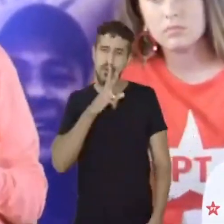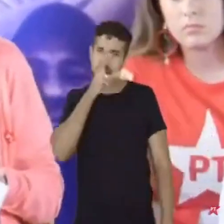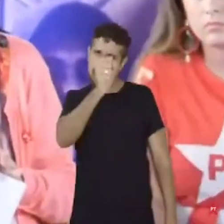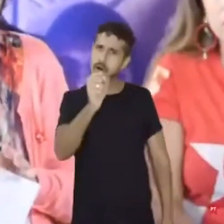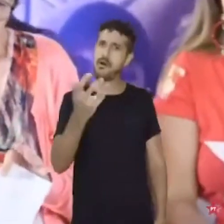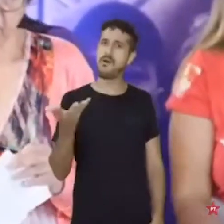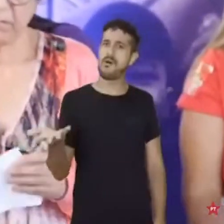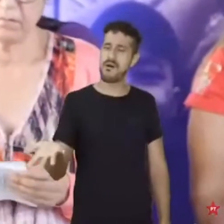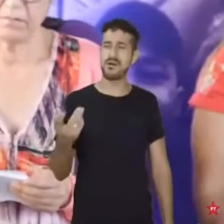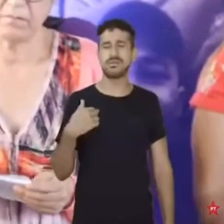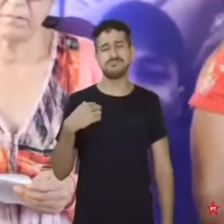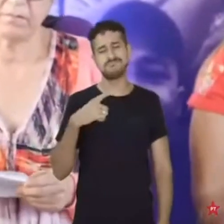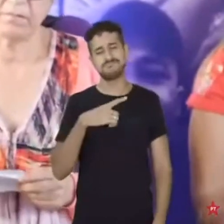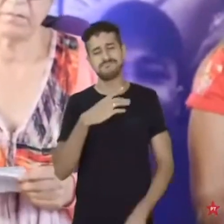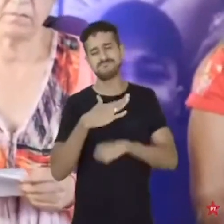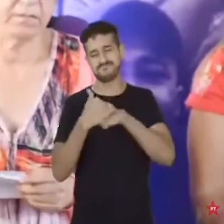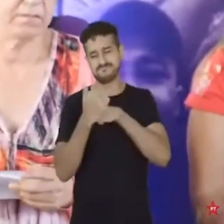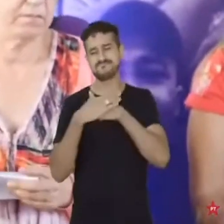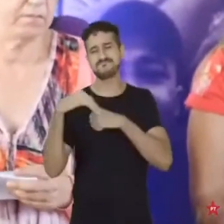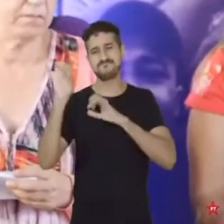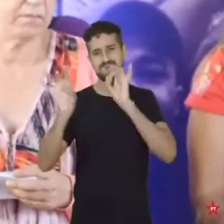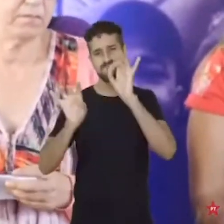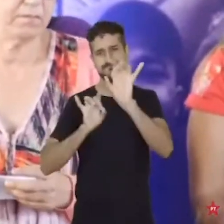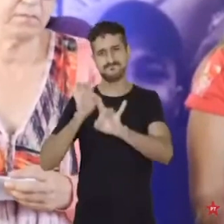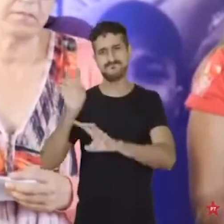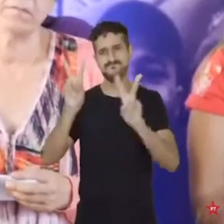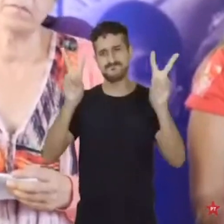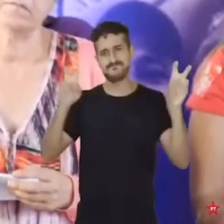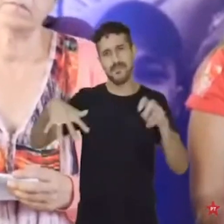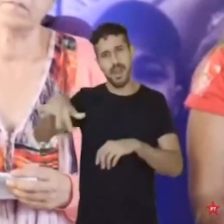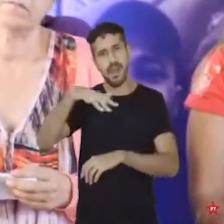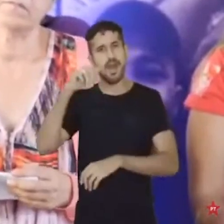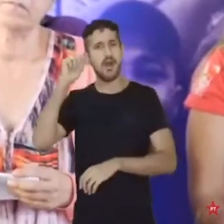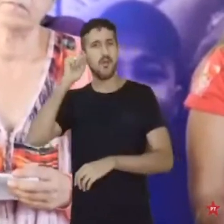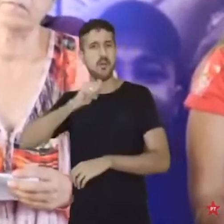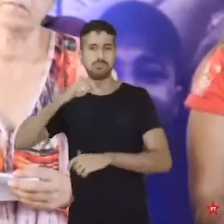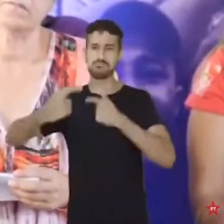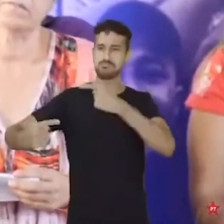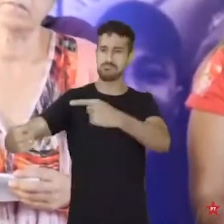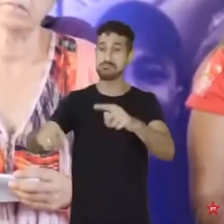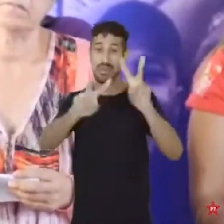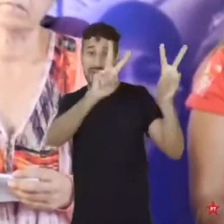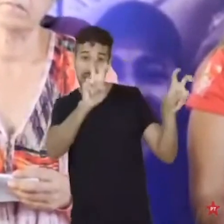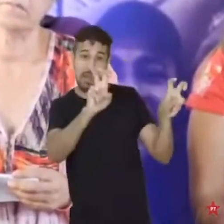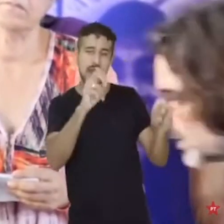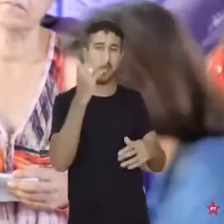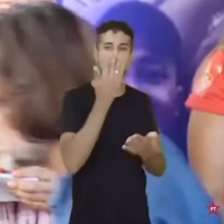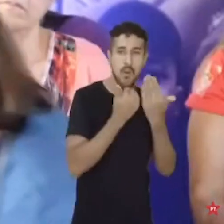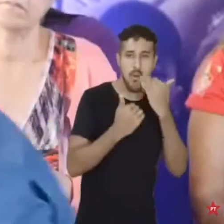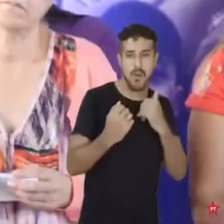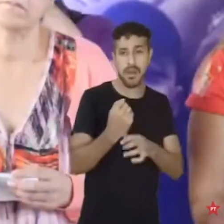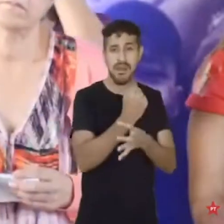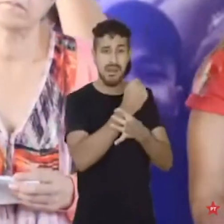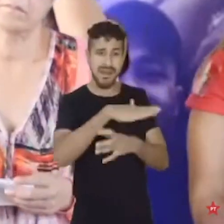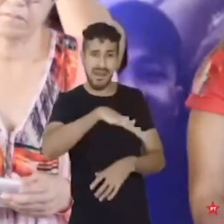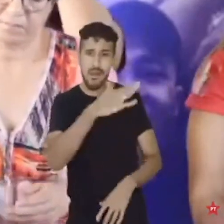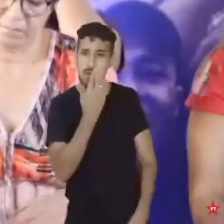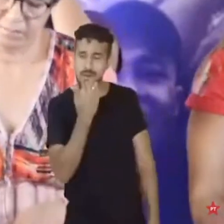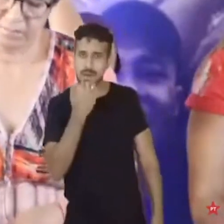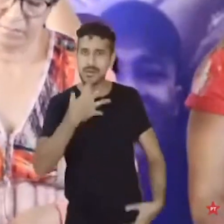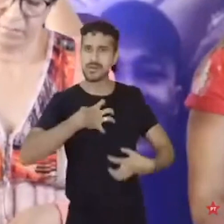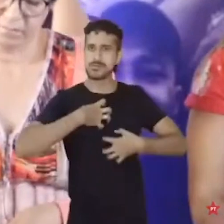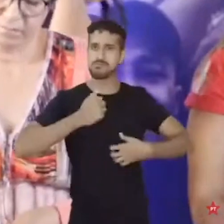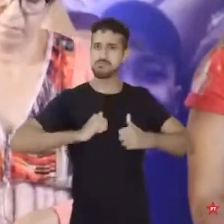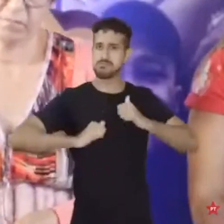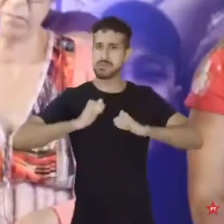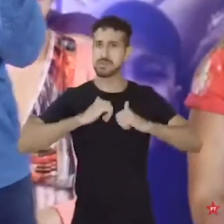carinho muito especial pela pauta das mulheres e esse é um tema da alimentação, da segurança alimentar, que me movimenta. Tá? E